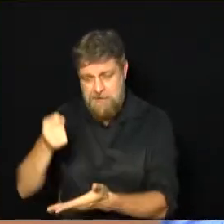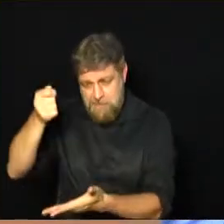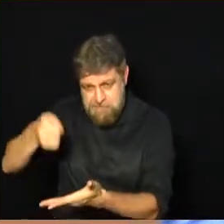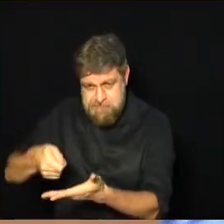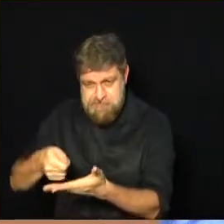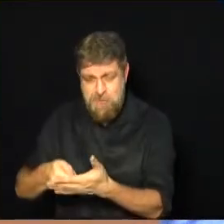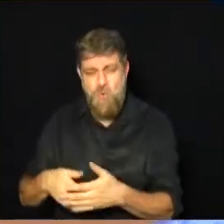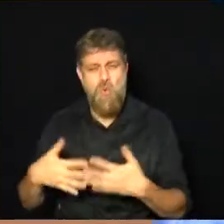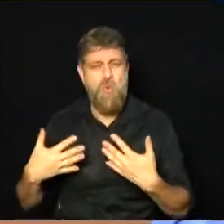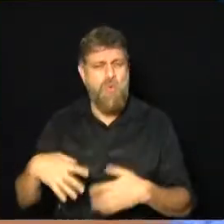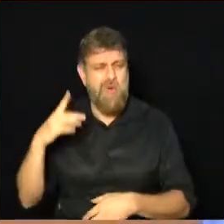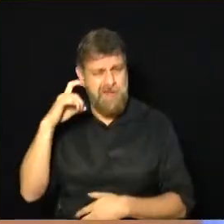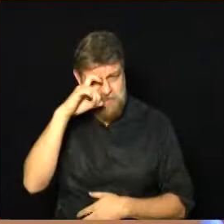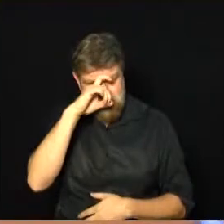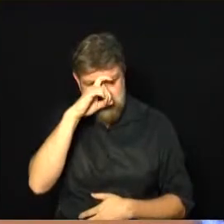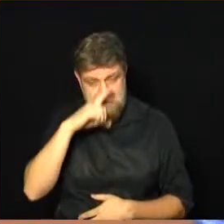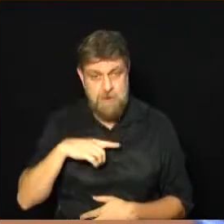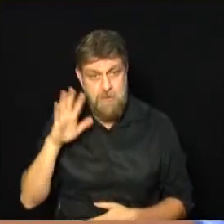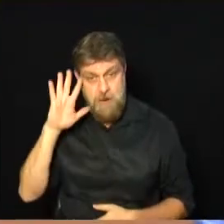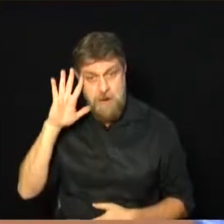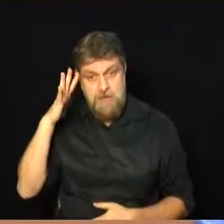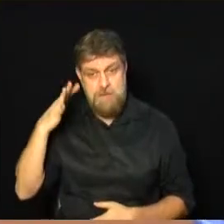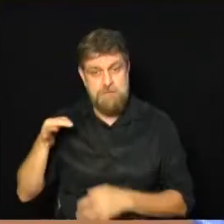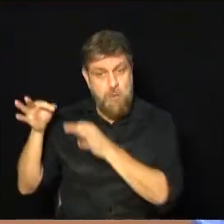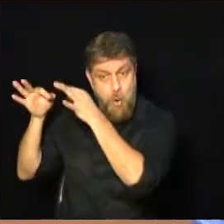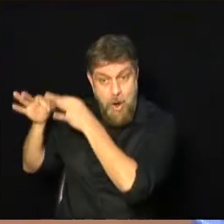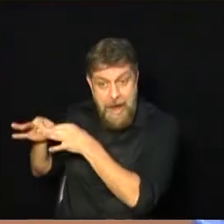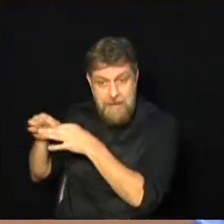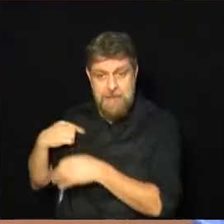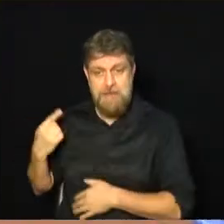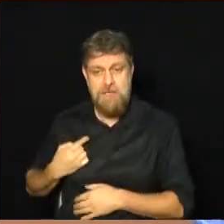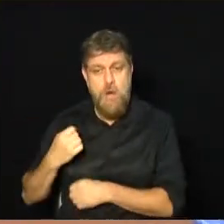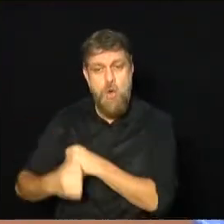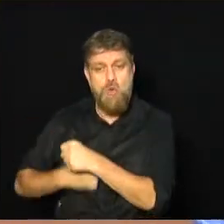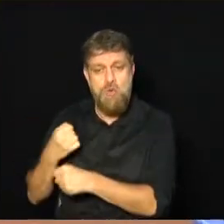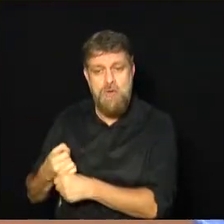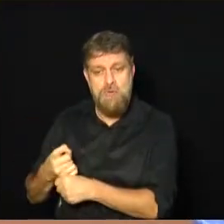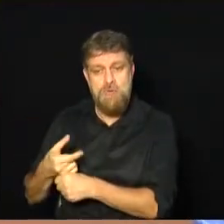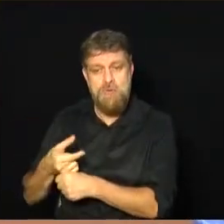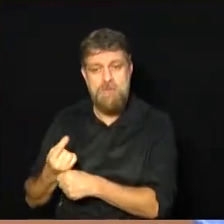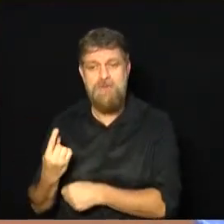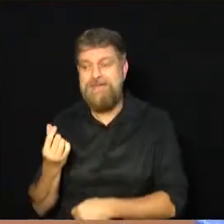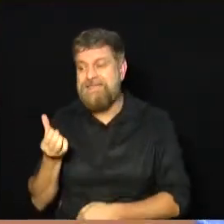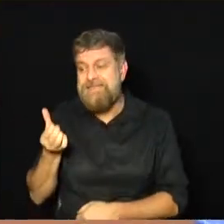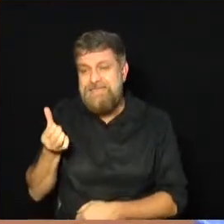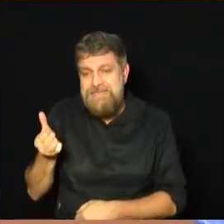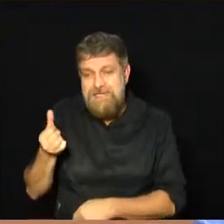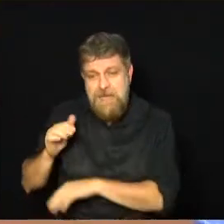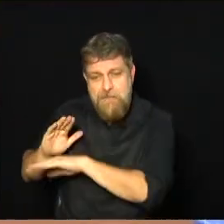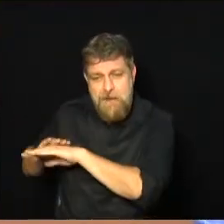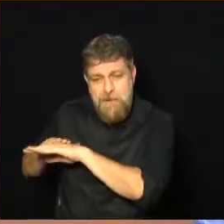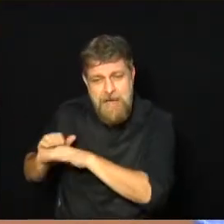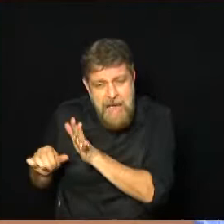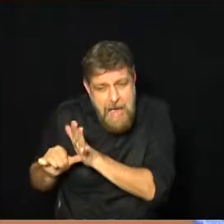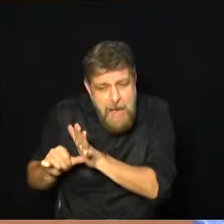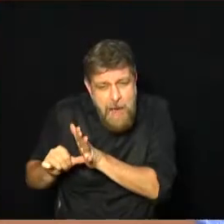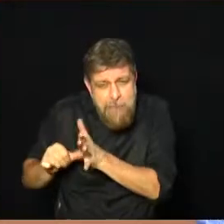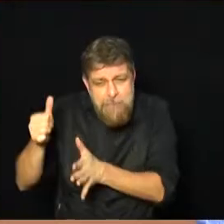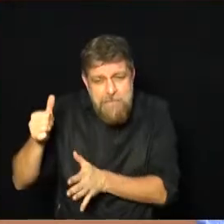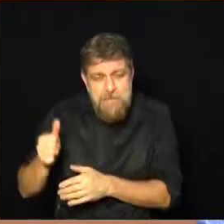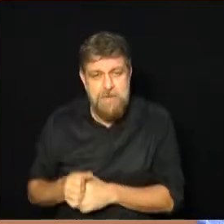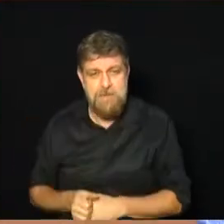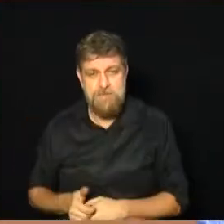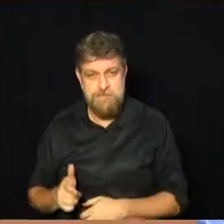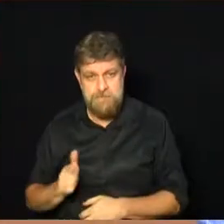enormes. Então, essa decisão foi muito acertada e fizemos isso em 2016. Foi o último ano